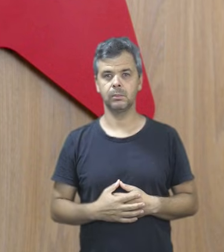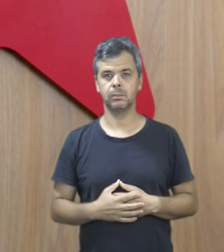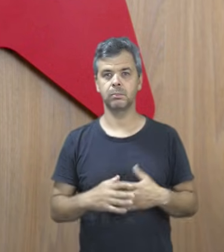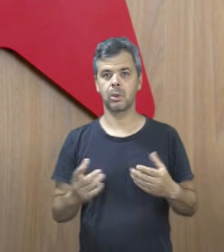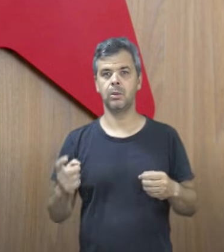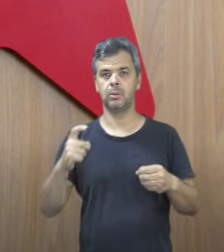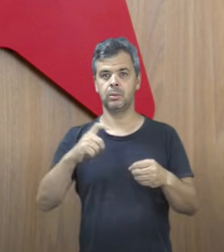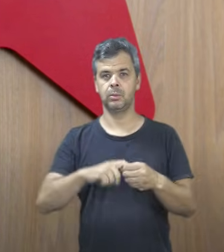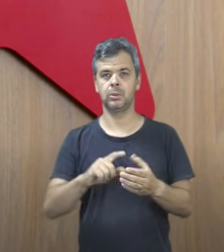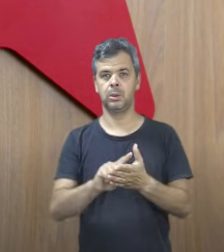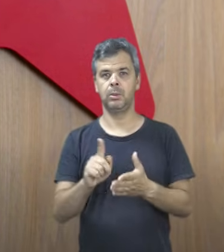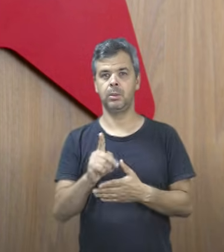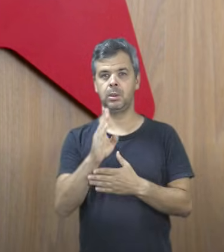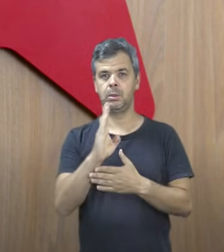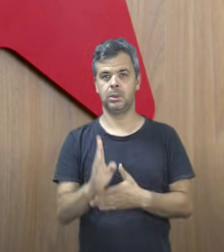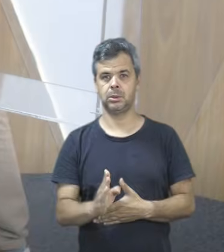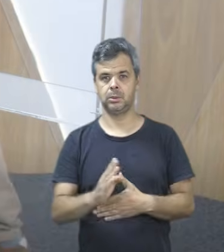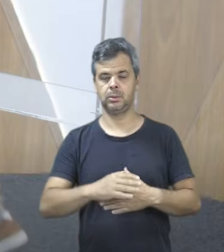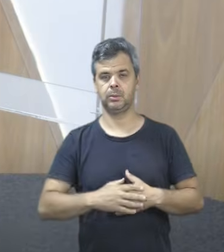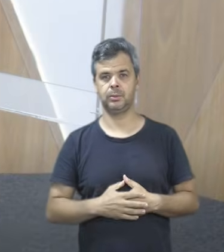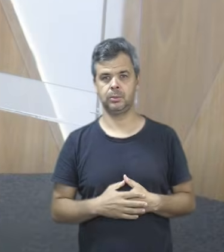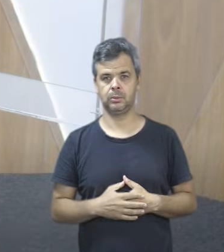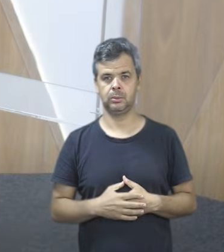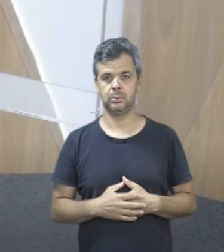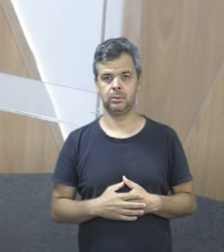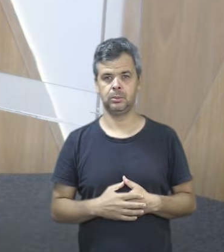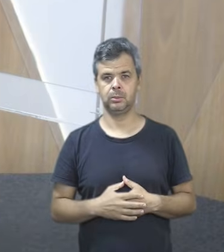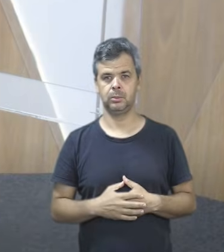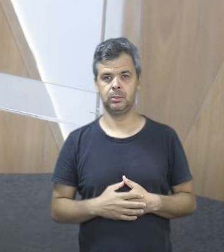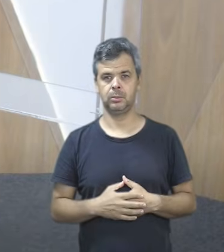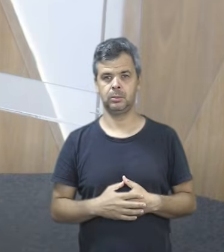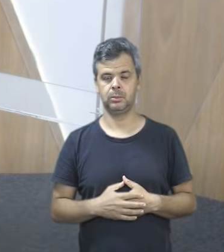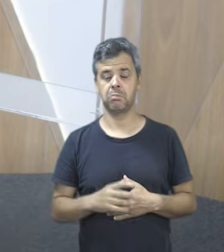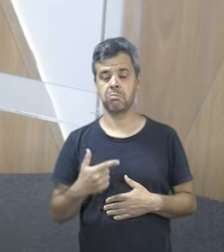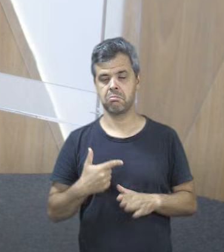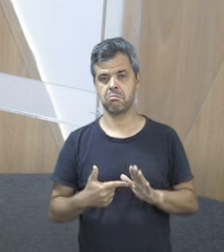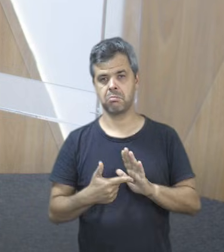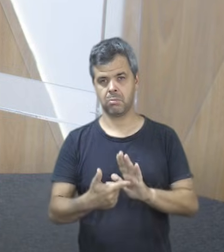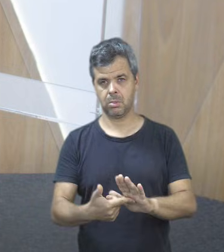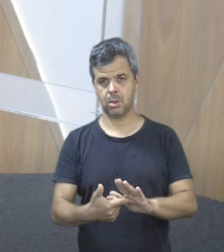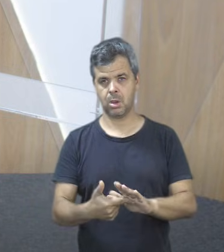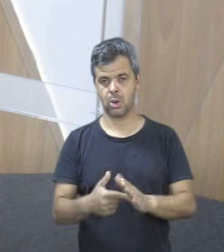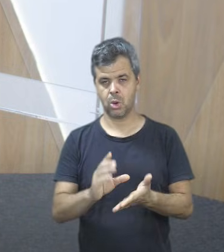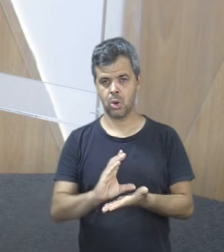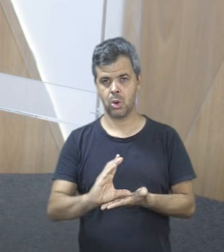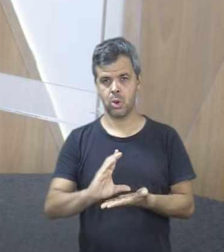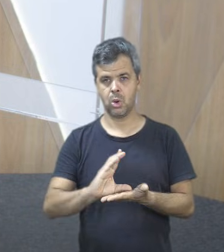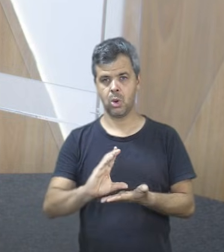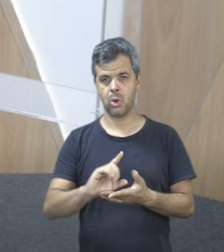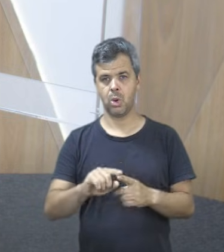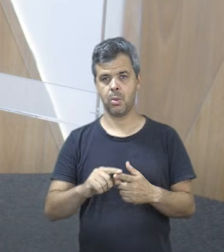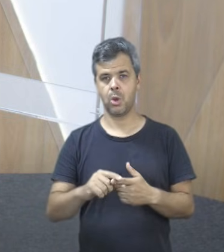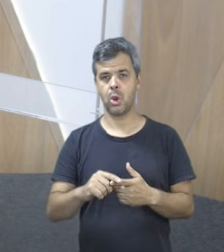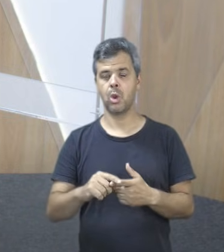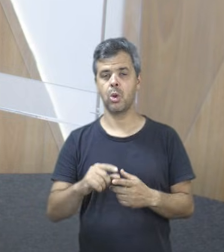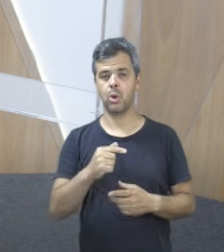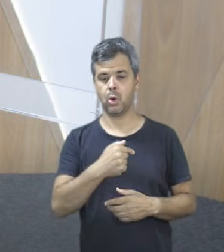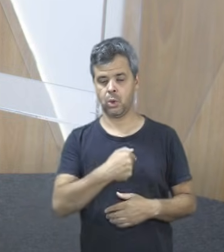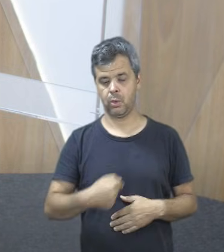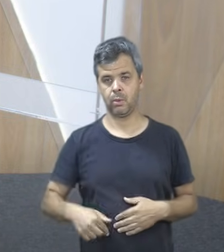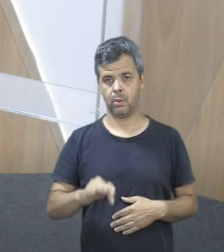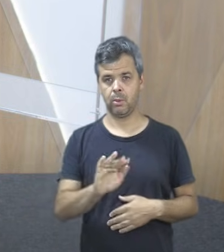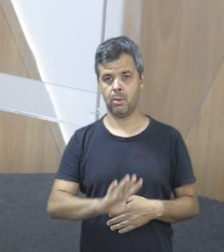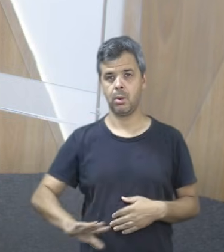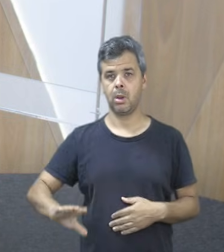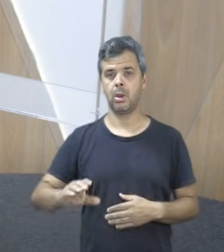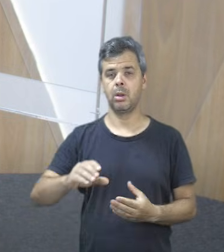Estamos de volta com o jornal PT Brasil. E vale destacar que os investimentos feitos pelo governo federal para a realização